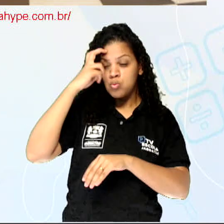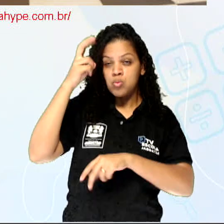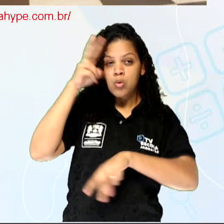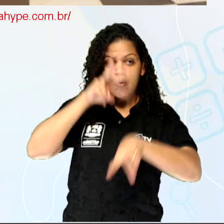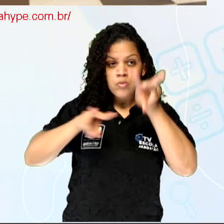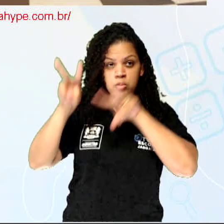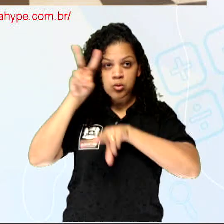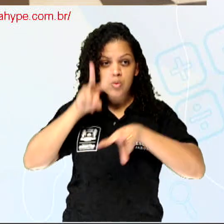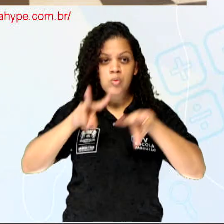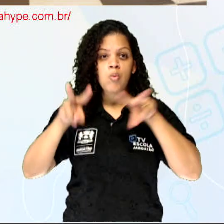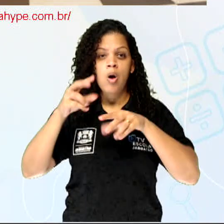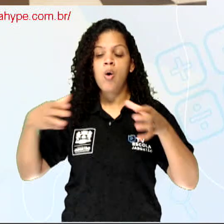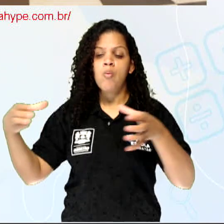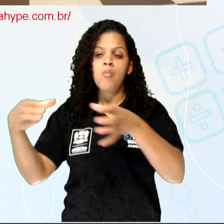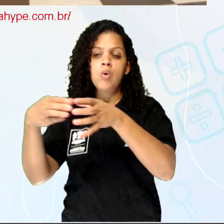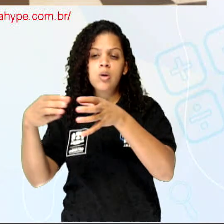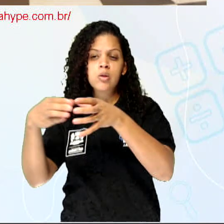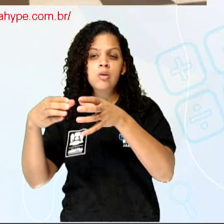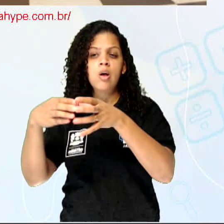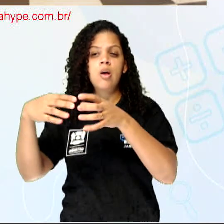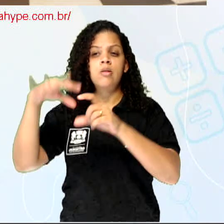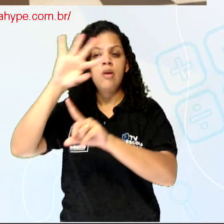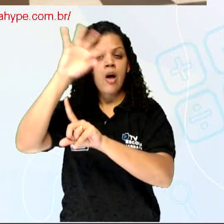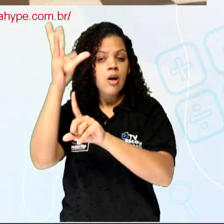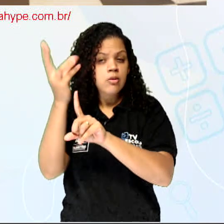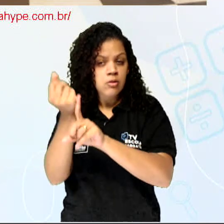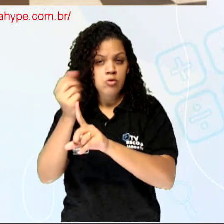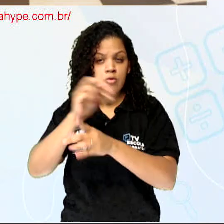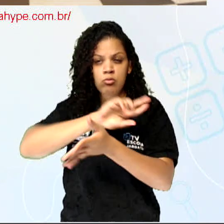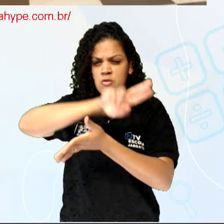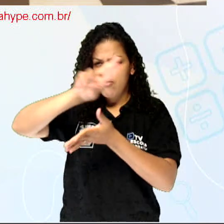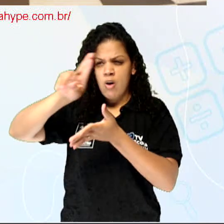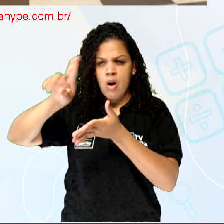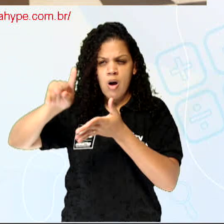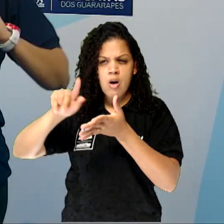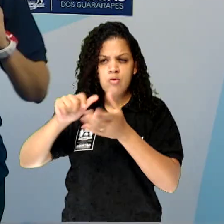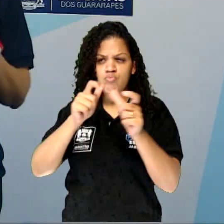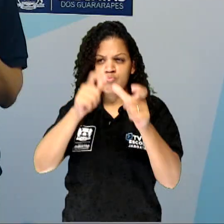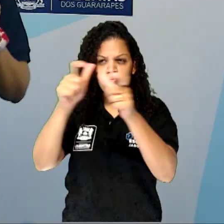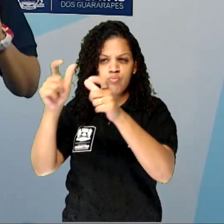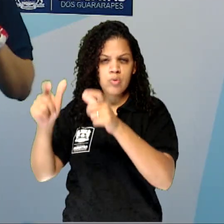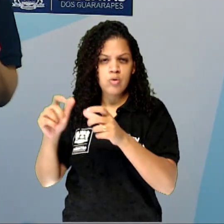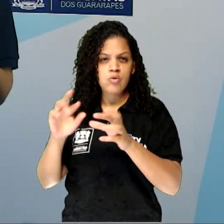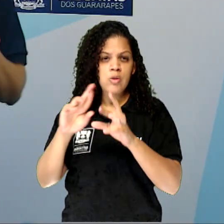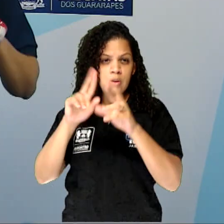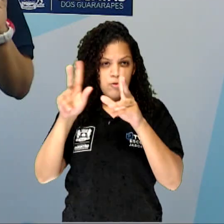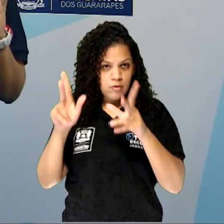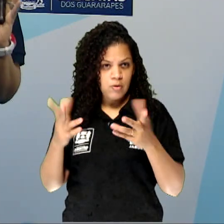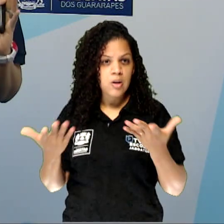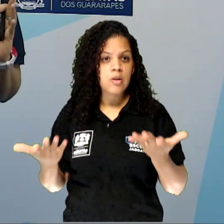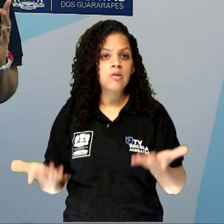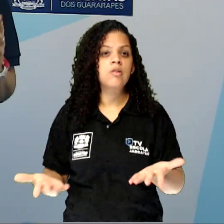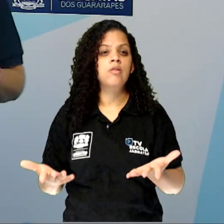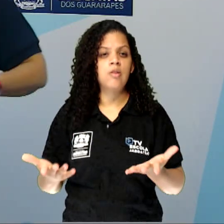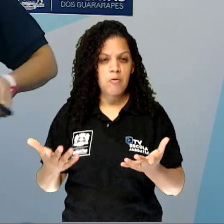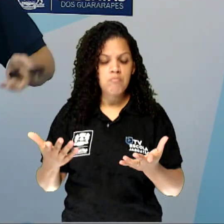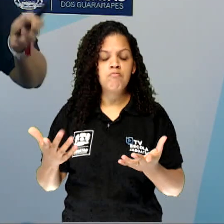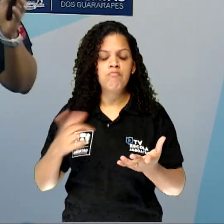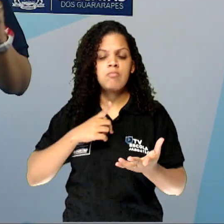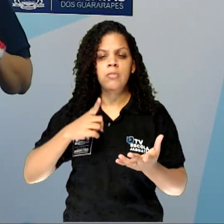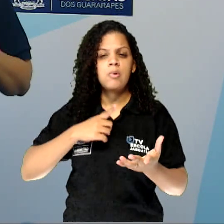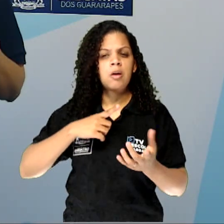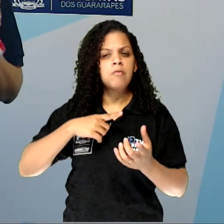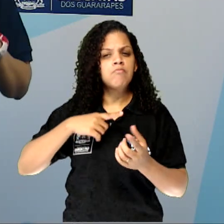grupo de artistas, diversos contextos culturais. Então, é uma linguagem, certo, que vai explorar várias situações, né? Pode